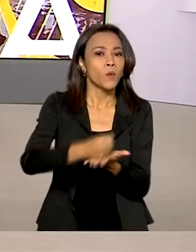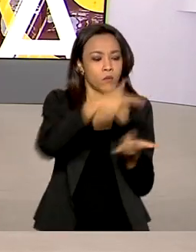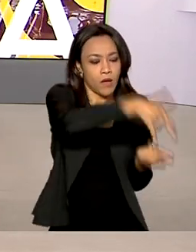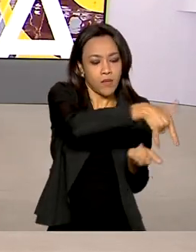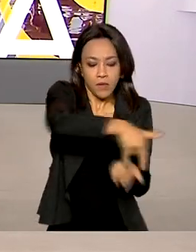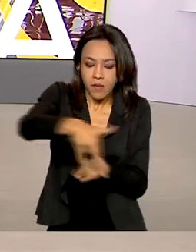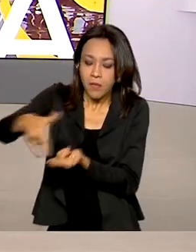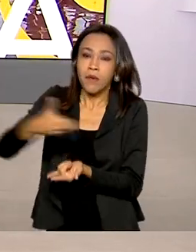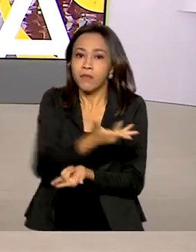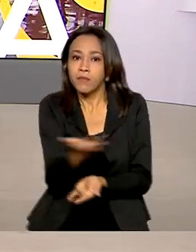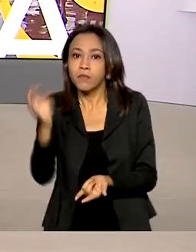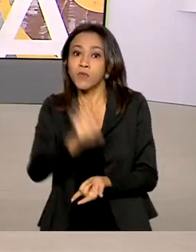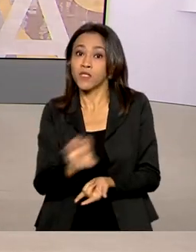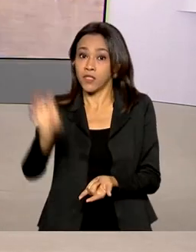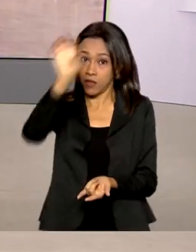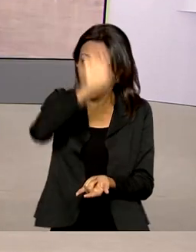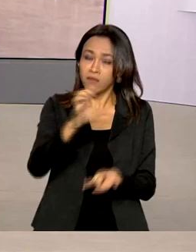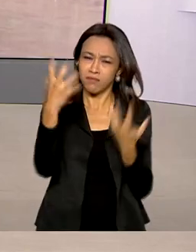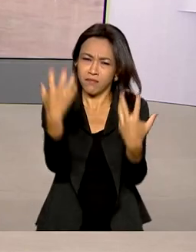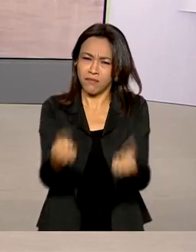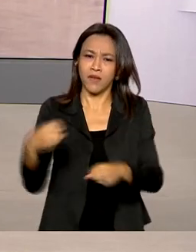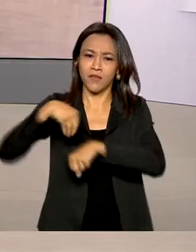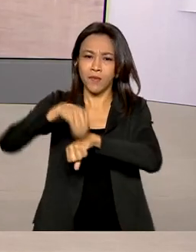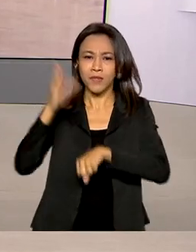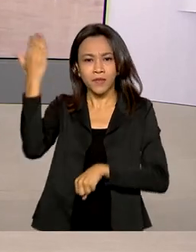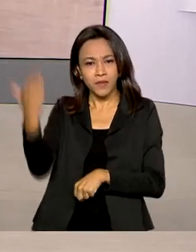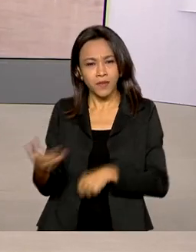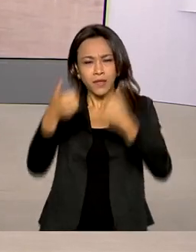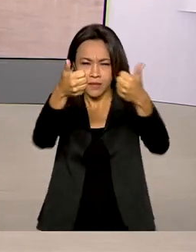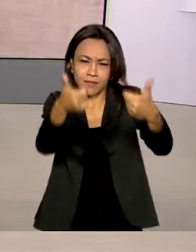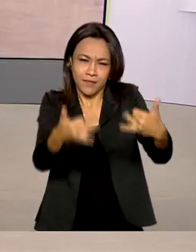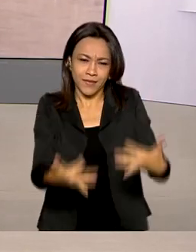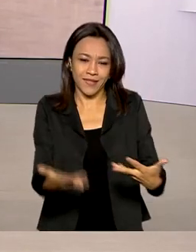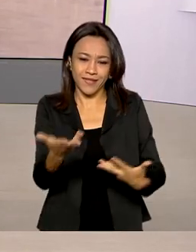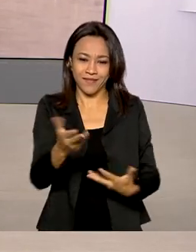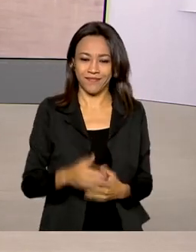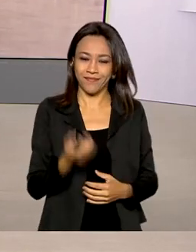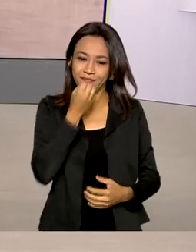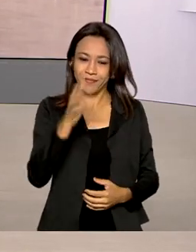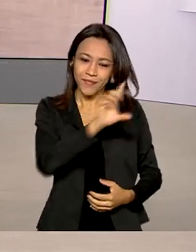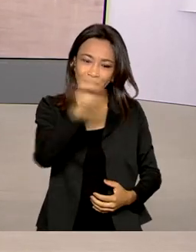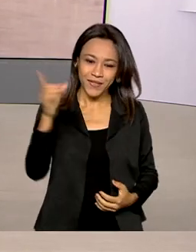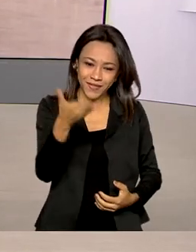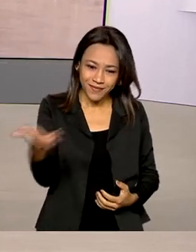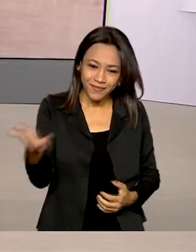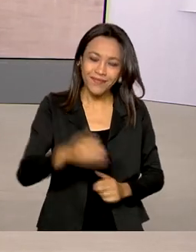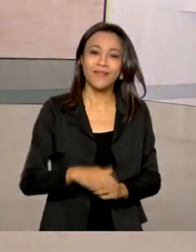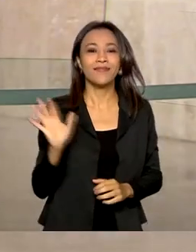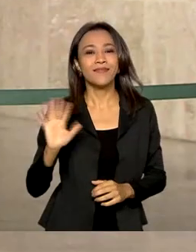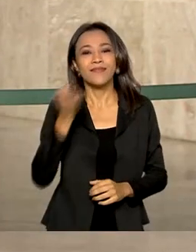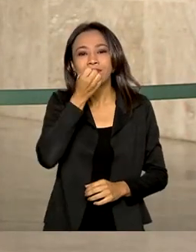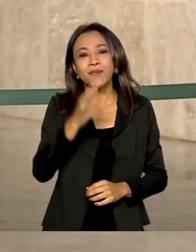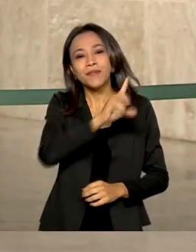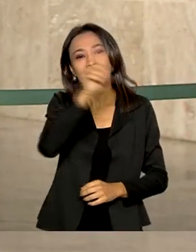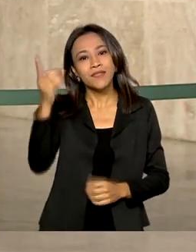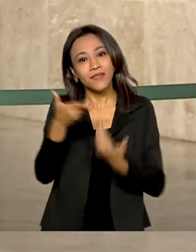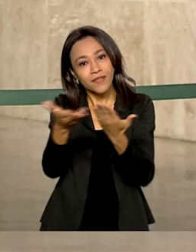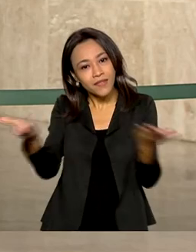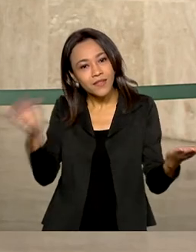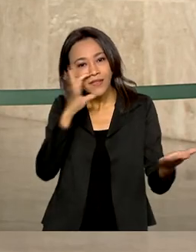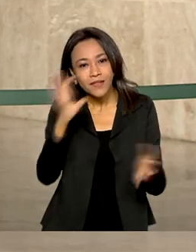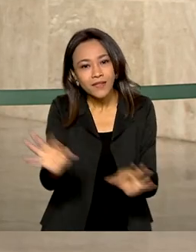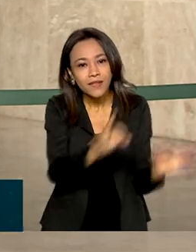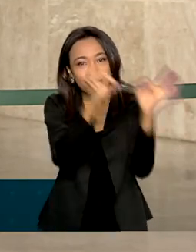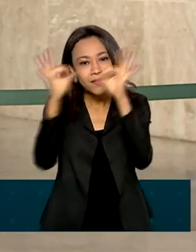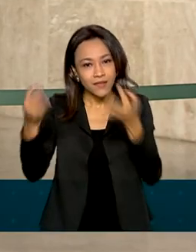vamos saber os detalhes com a repórter Márcia Fernandes ela está lá no Palácio do Planalto Márcia bom dia Oi Renata bom dia para você bom dia tudo que